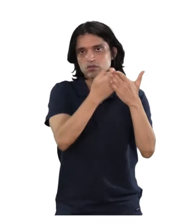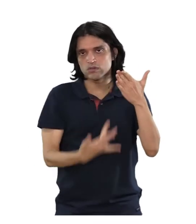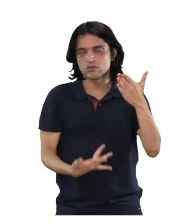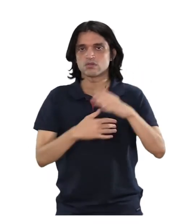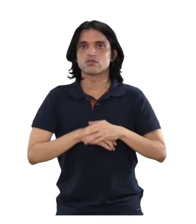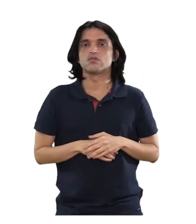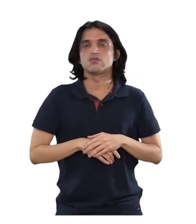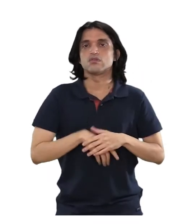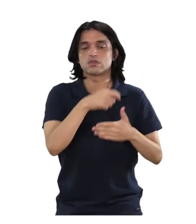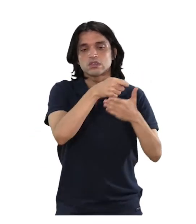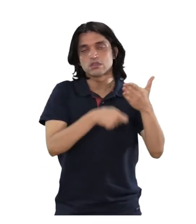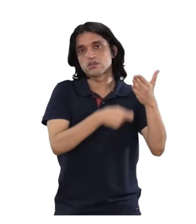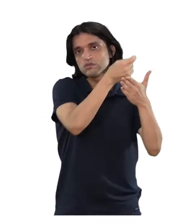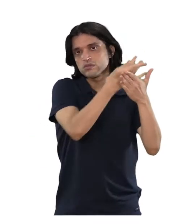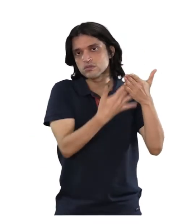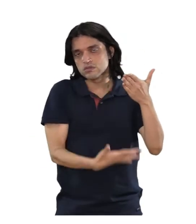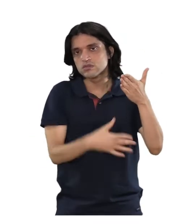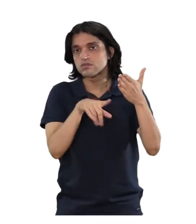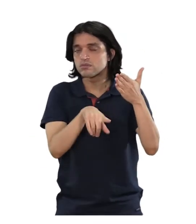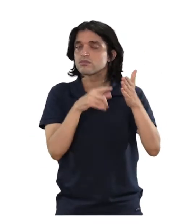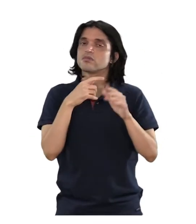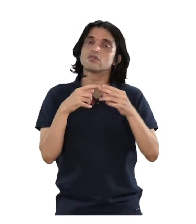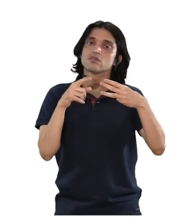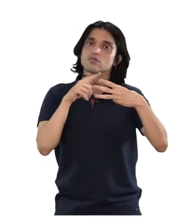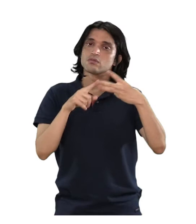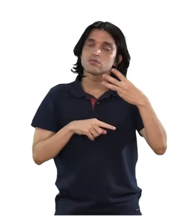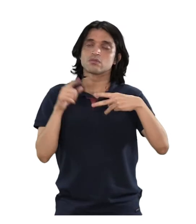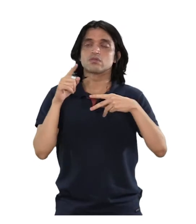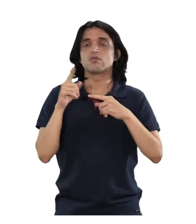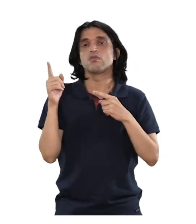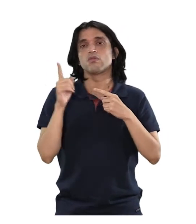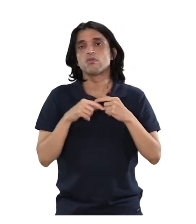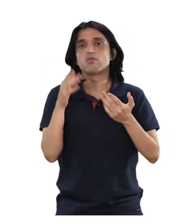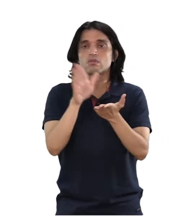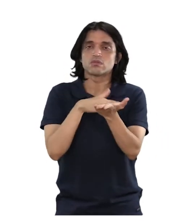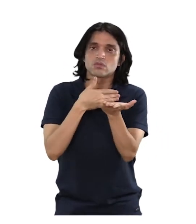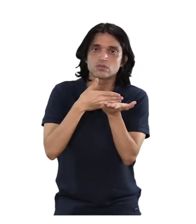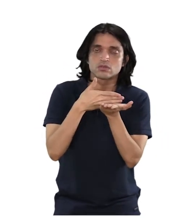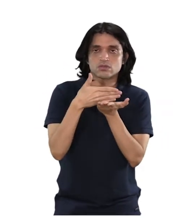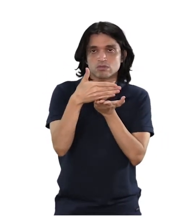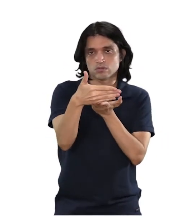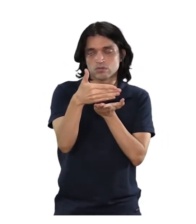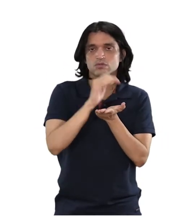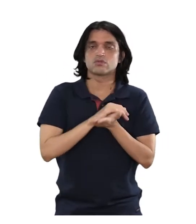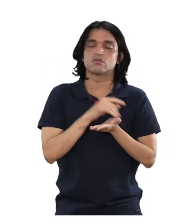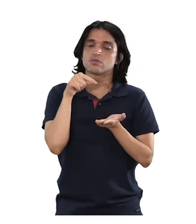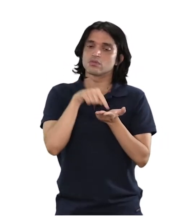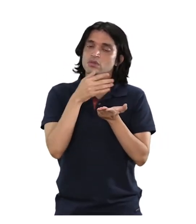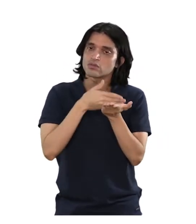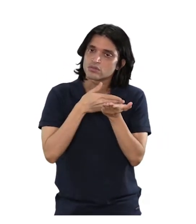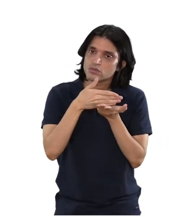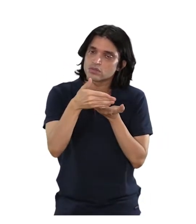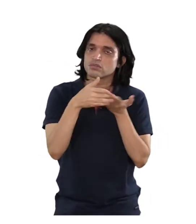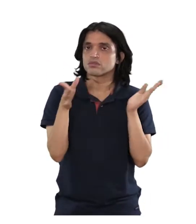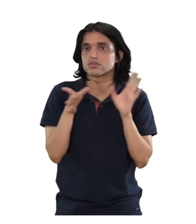O texto dissertativo é composto por introdução, onde está a tese que será defendida durante o texto. Ela deve